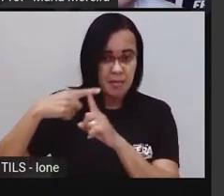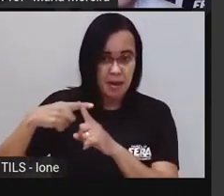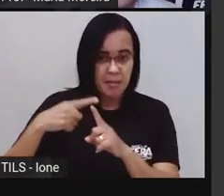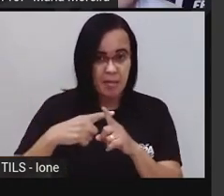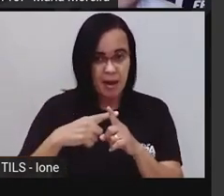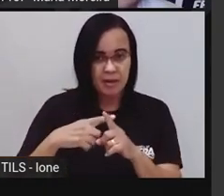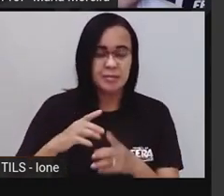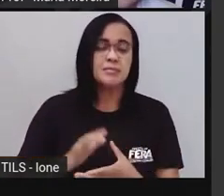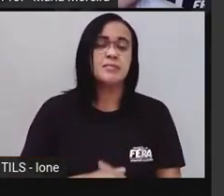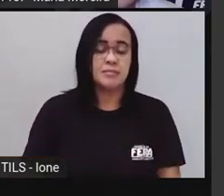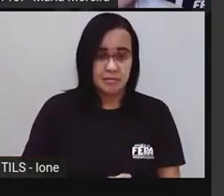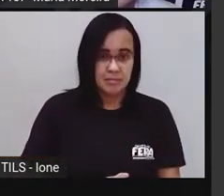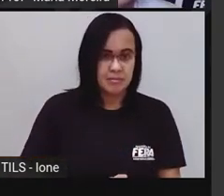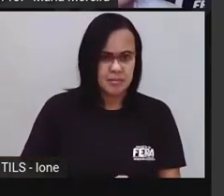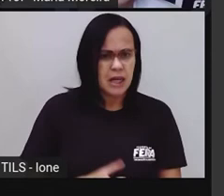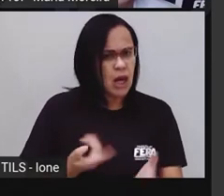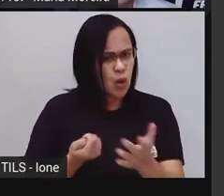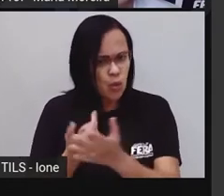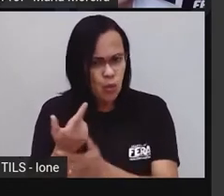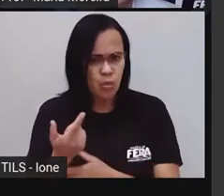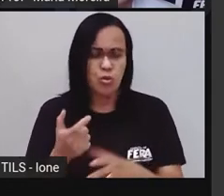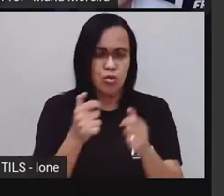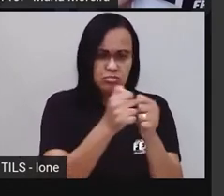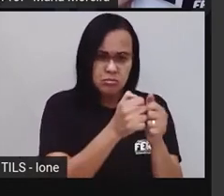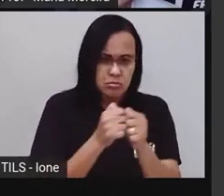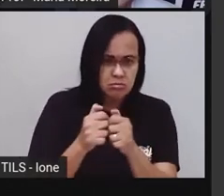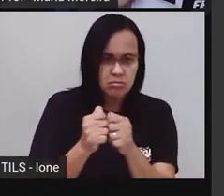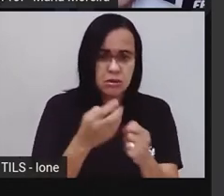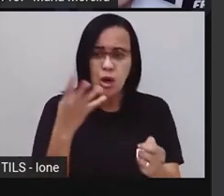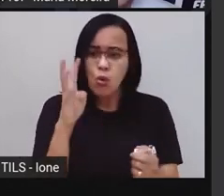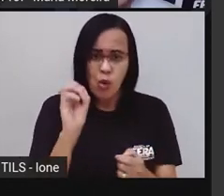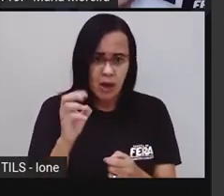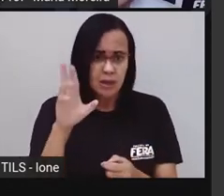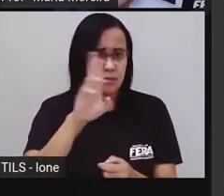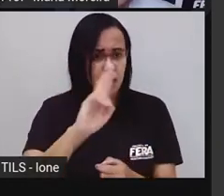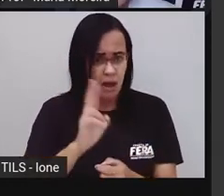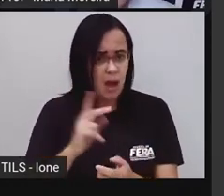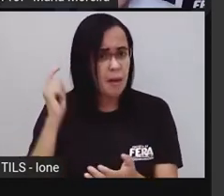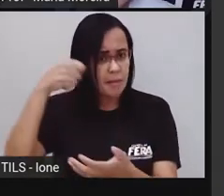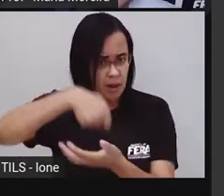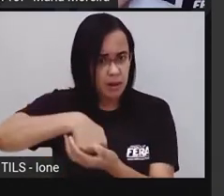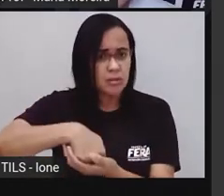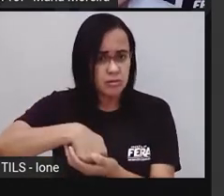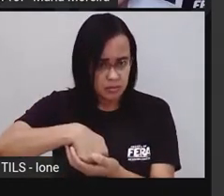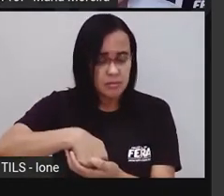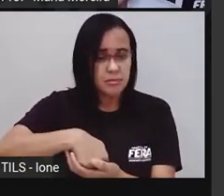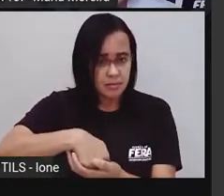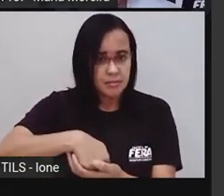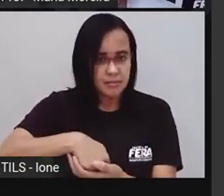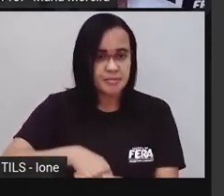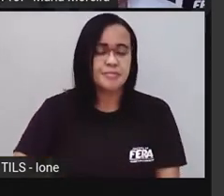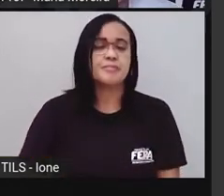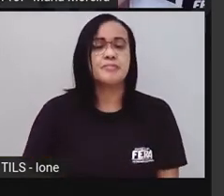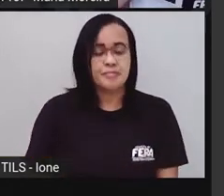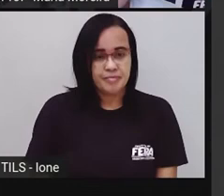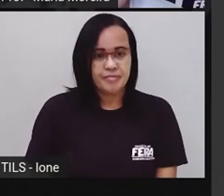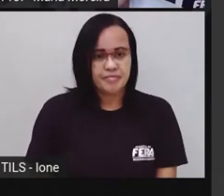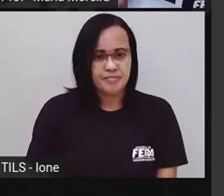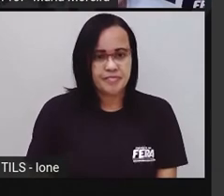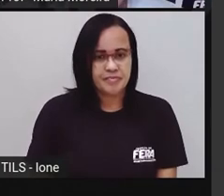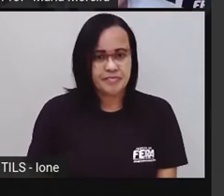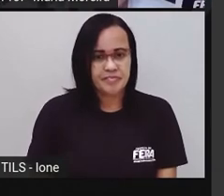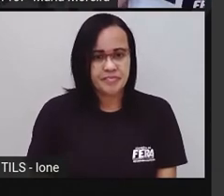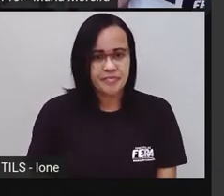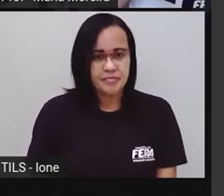40 com game né Então desse dinheiro todo aqui vamos imaginar que eu tinha trocado esse meus r$ 100 aí né e notas de